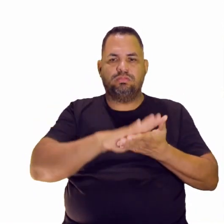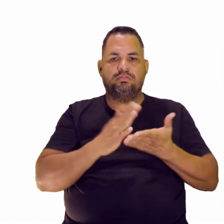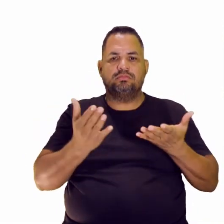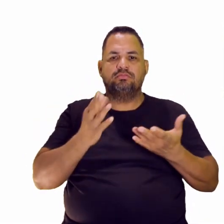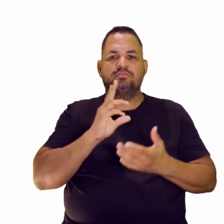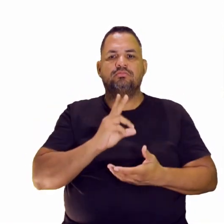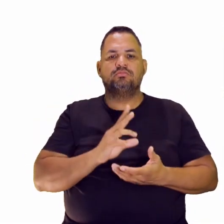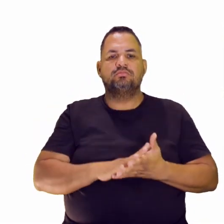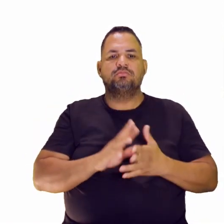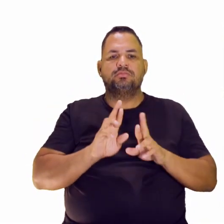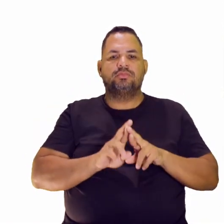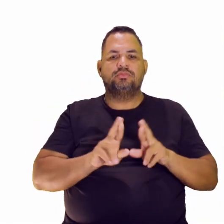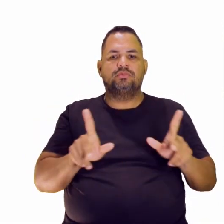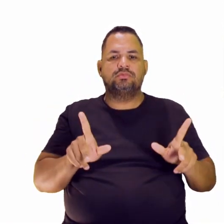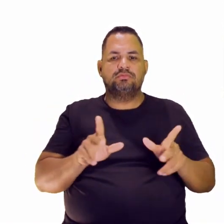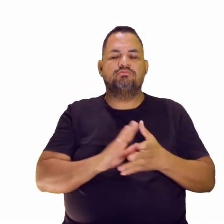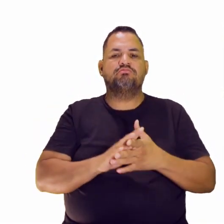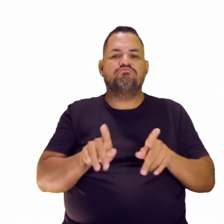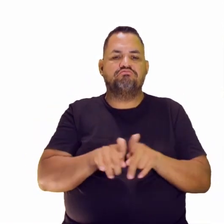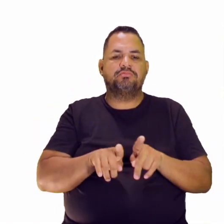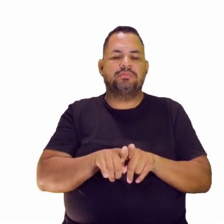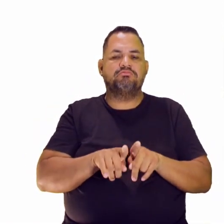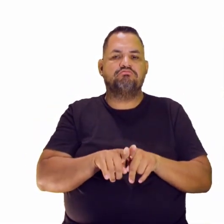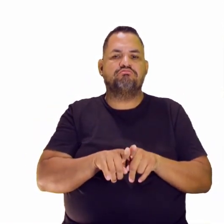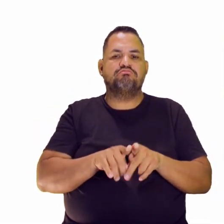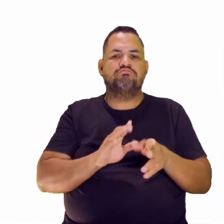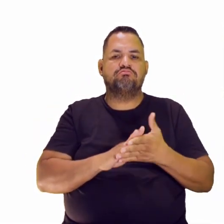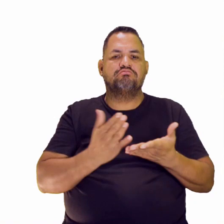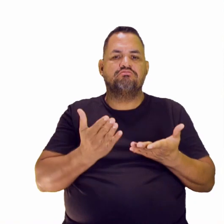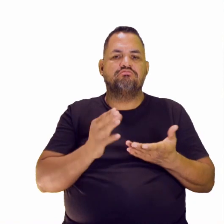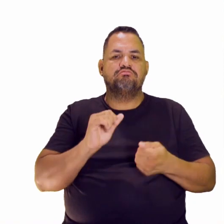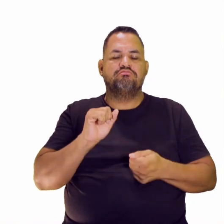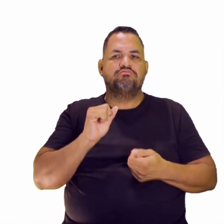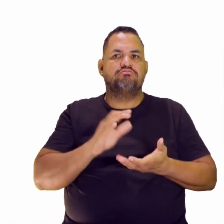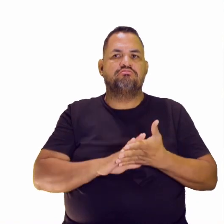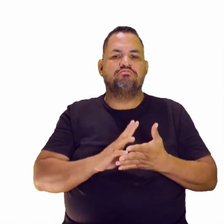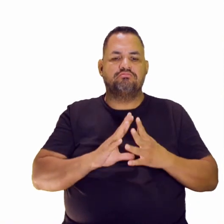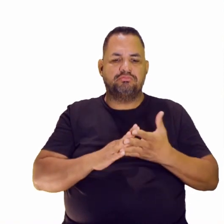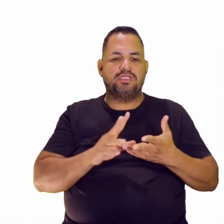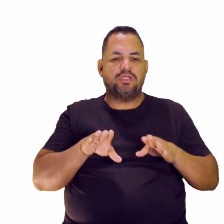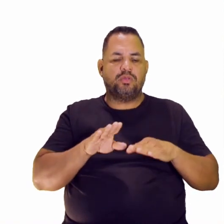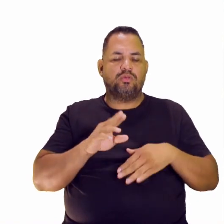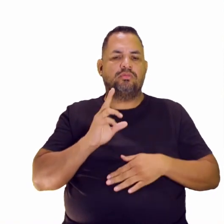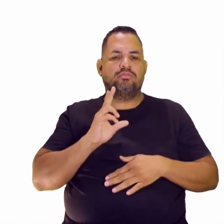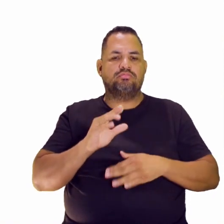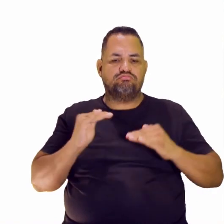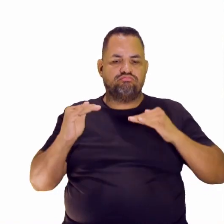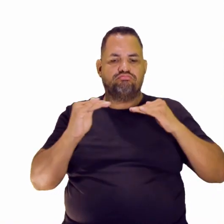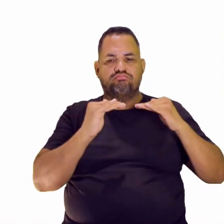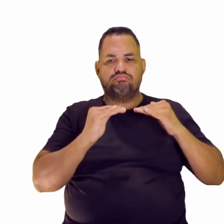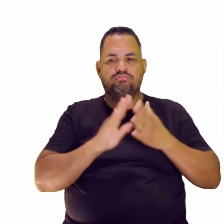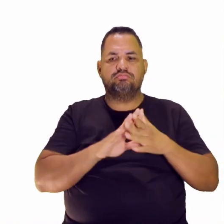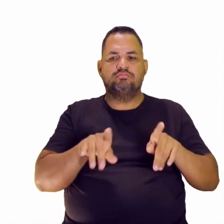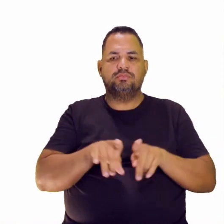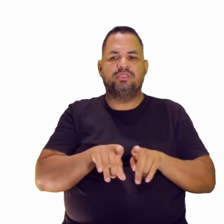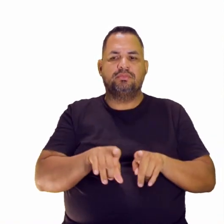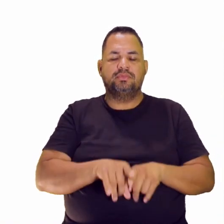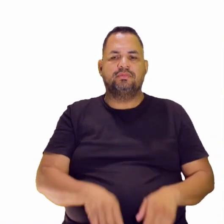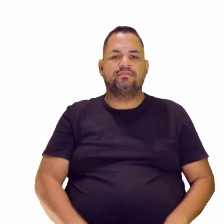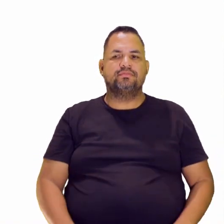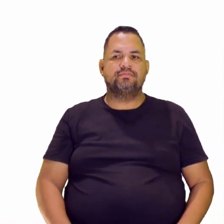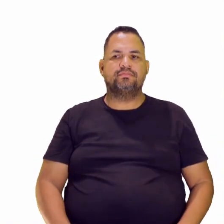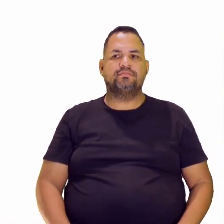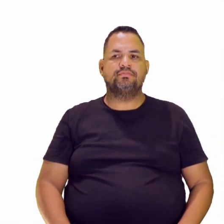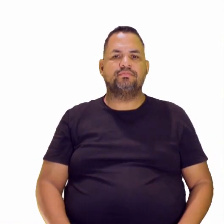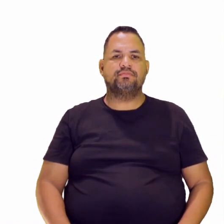mesmo tempo, diferentes, mas têm uma atitude em que todas estão numa mesma categoria. Então,